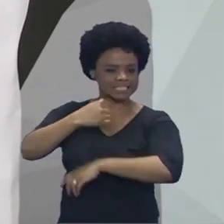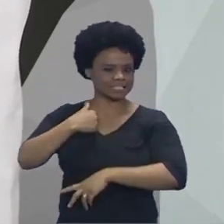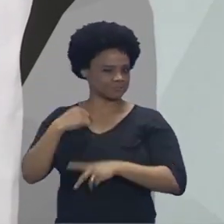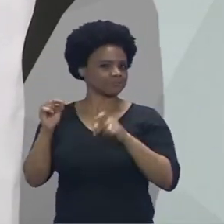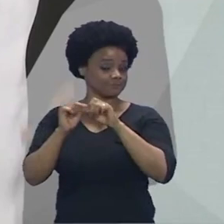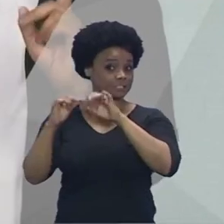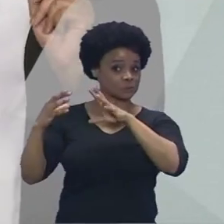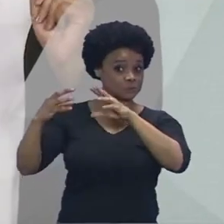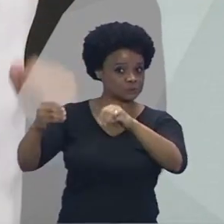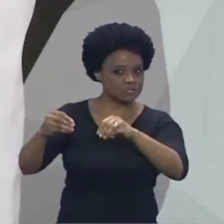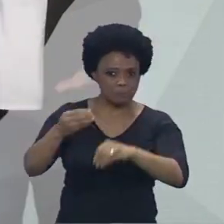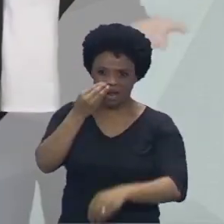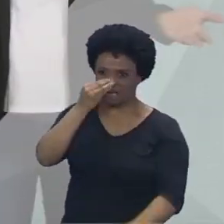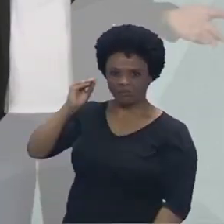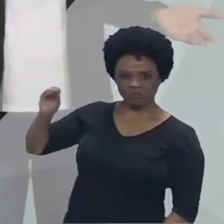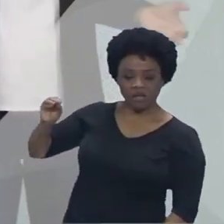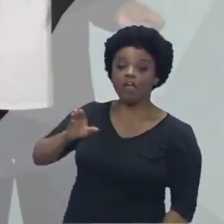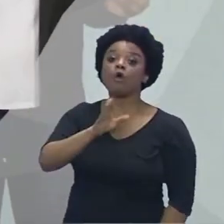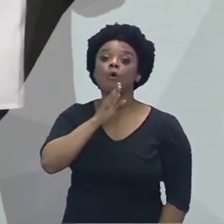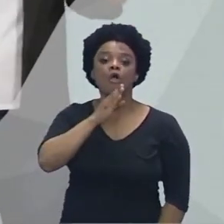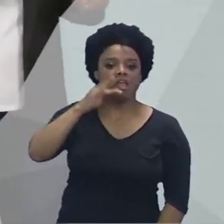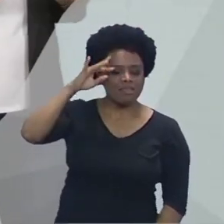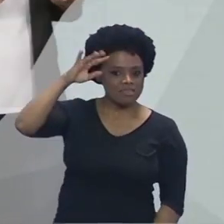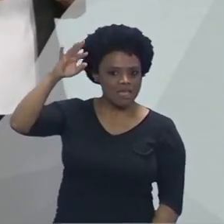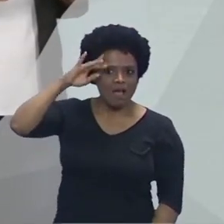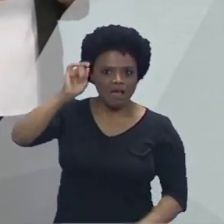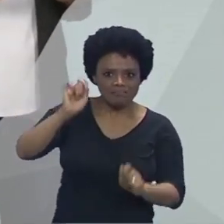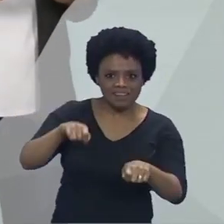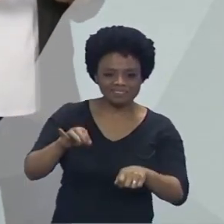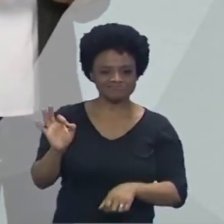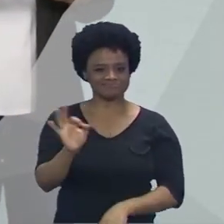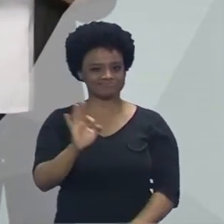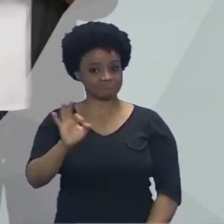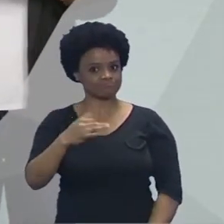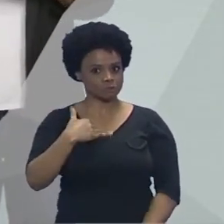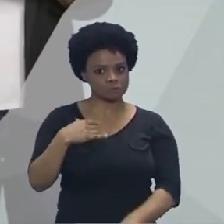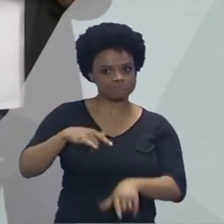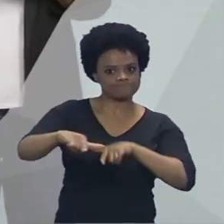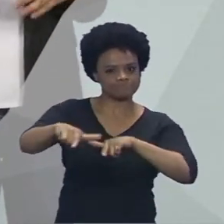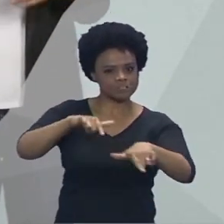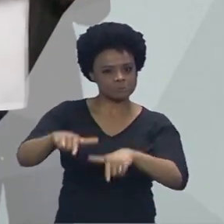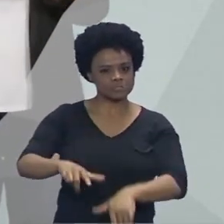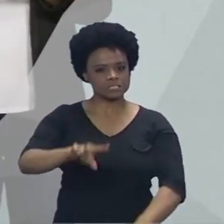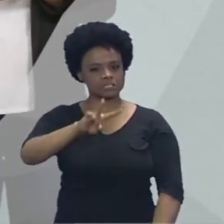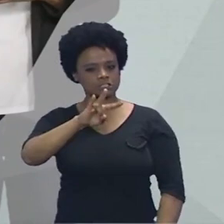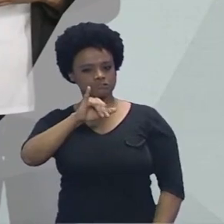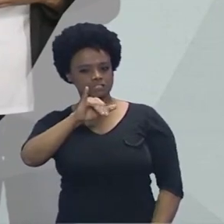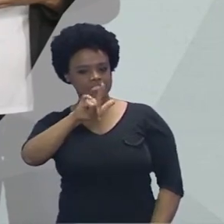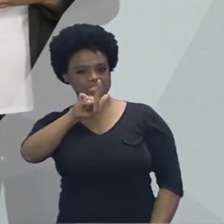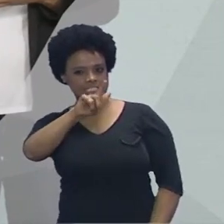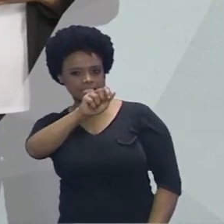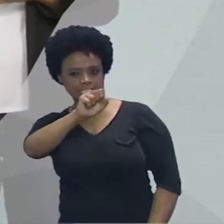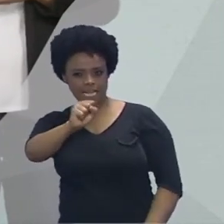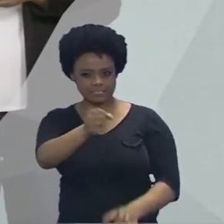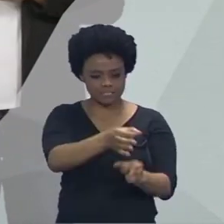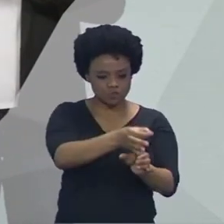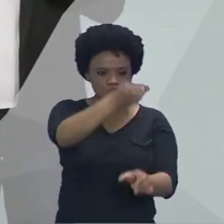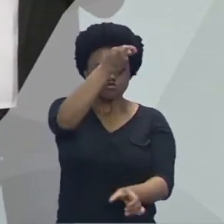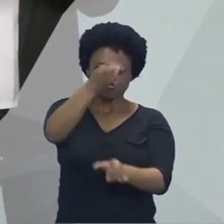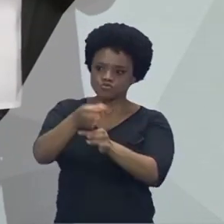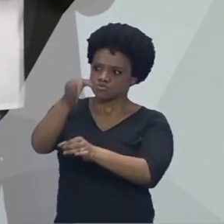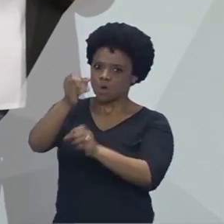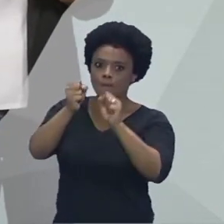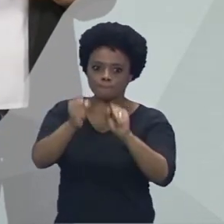conhecimento teórico por nada. Por exemplo, ao trabalhar com as vigas de uma obra, eu posso usar o sistema de alerta de um software